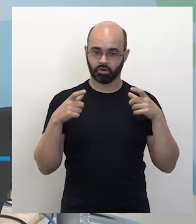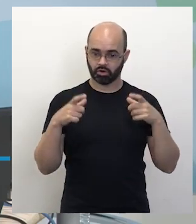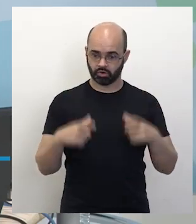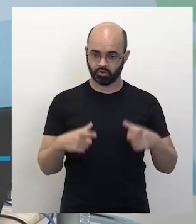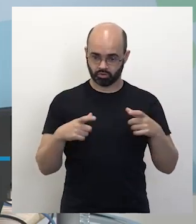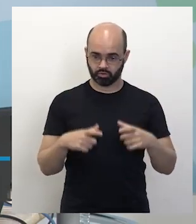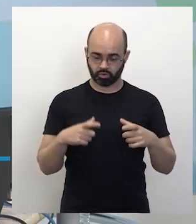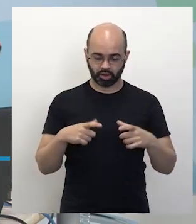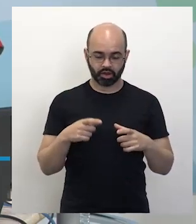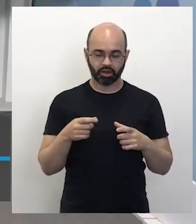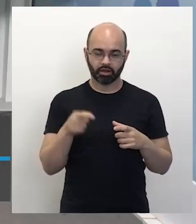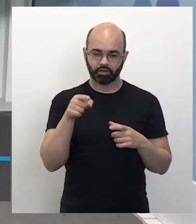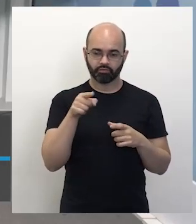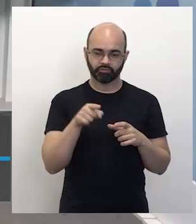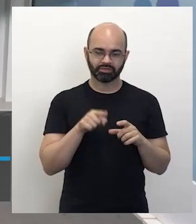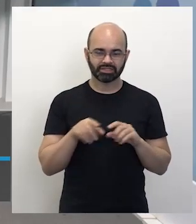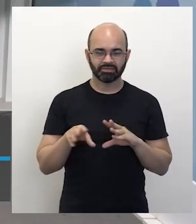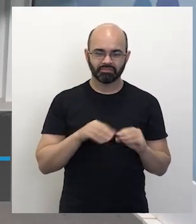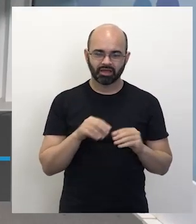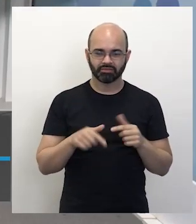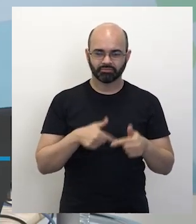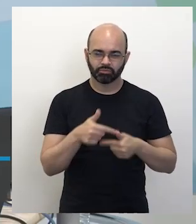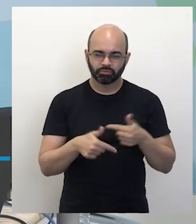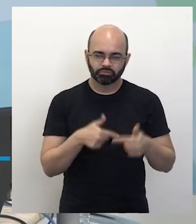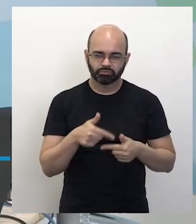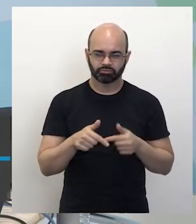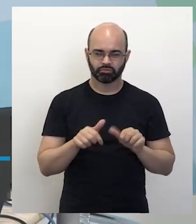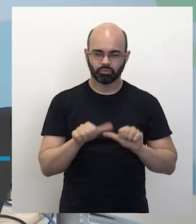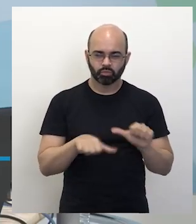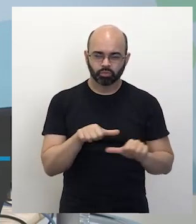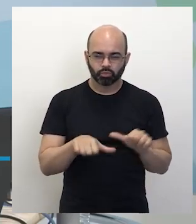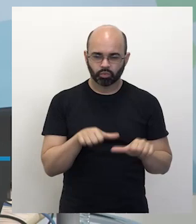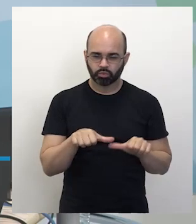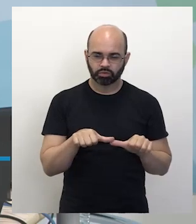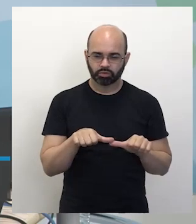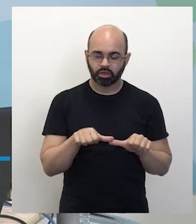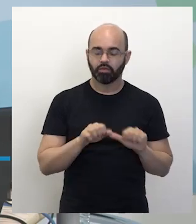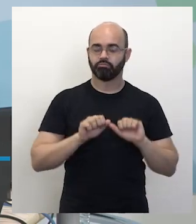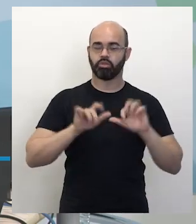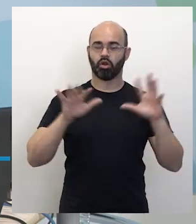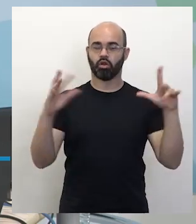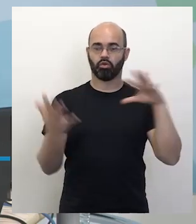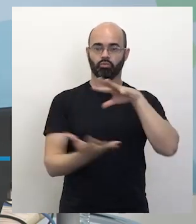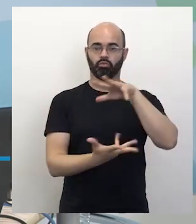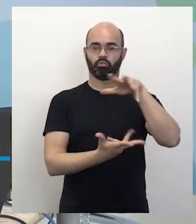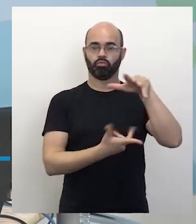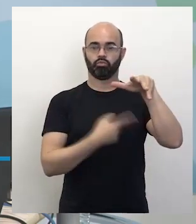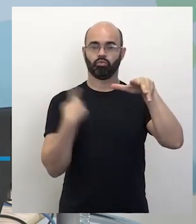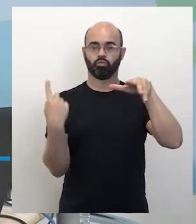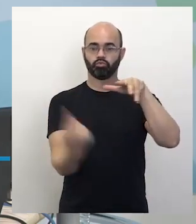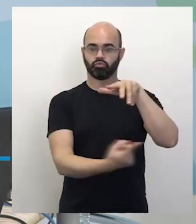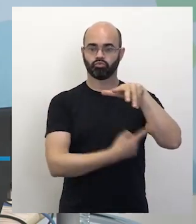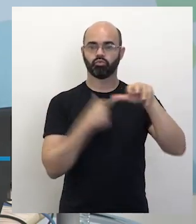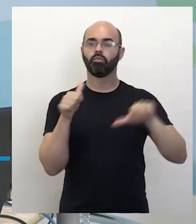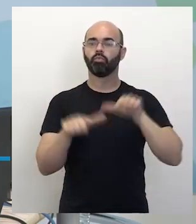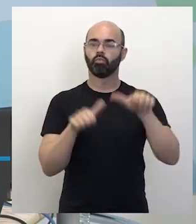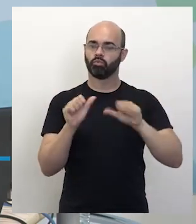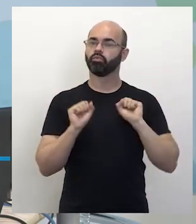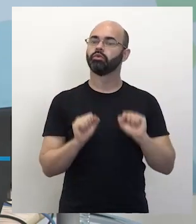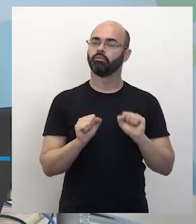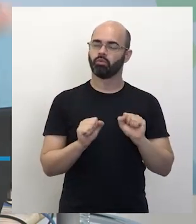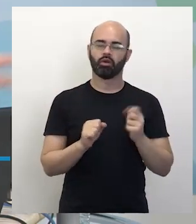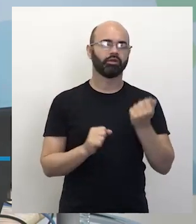efeitos globais. Então, aí está aí, né, a questão que você mencionou dos lobos, né? Mas é bom, a gente pode pensar